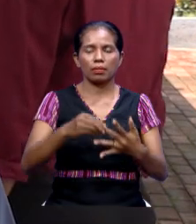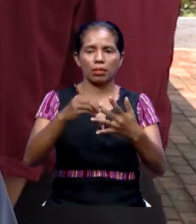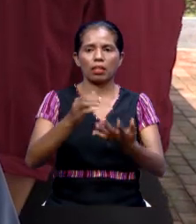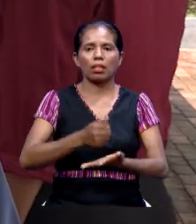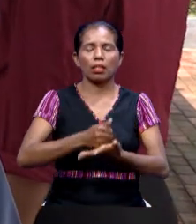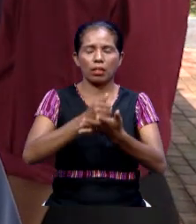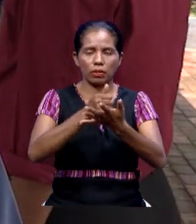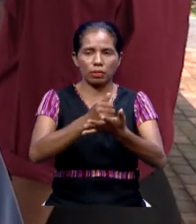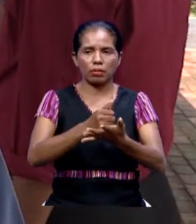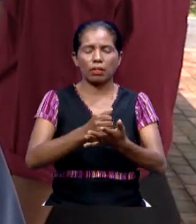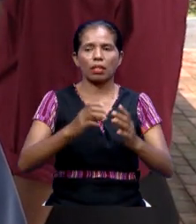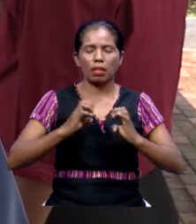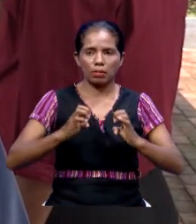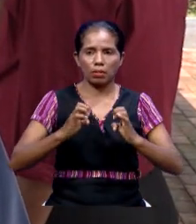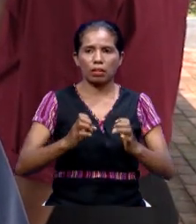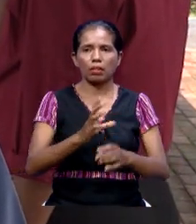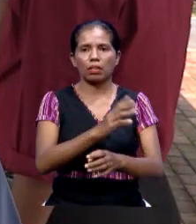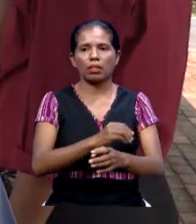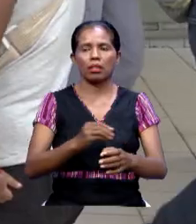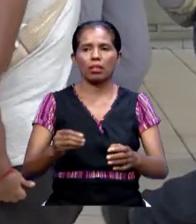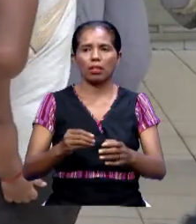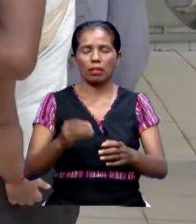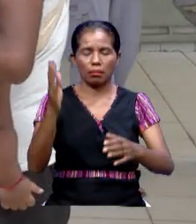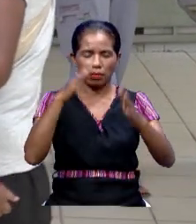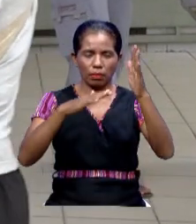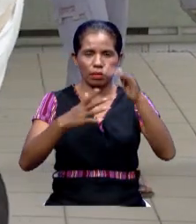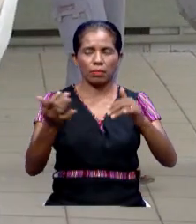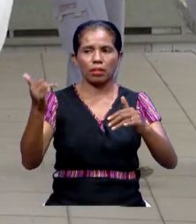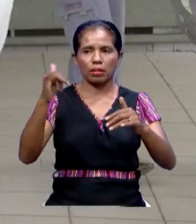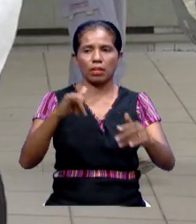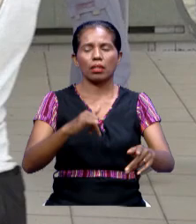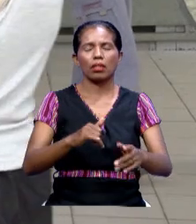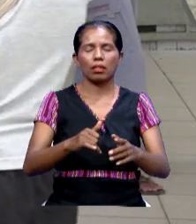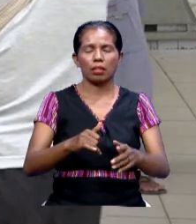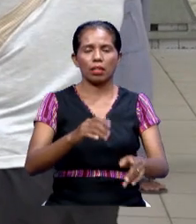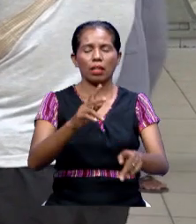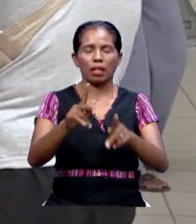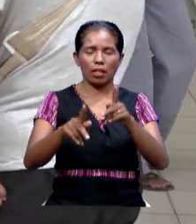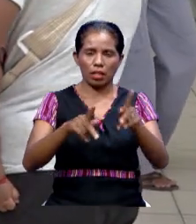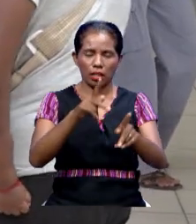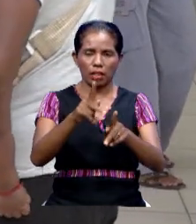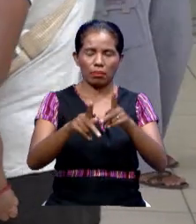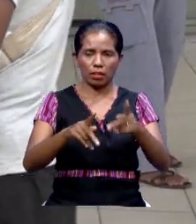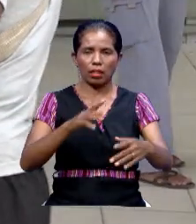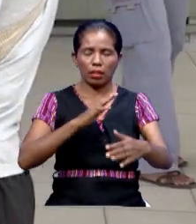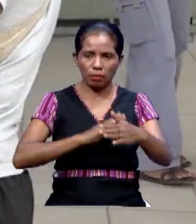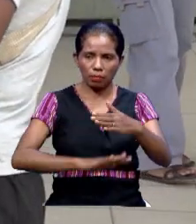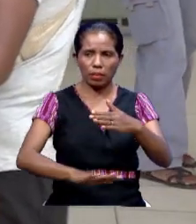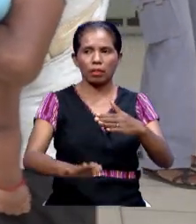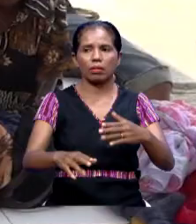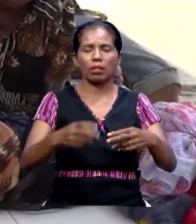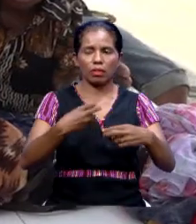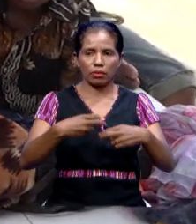ba emergencia. Acidente sira ina sira nebe makamaya tuturahi ne ahe mate ne sempre acontece